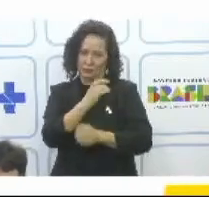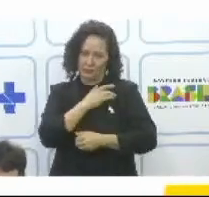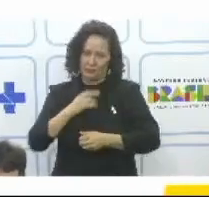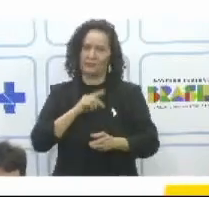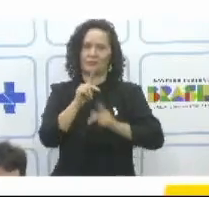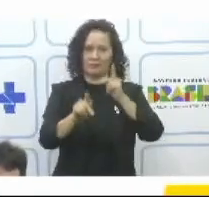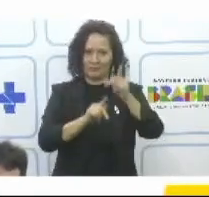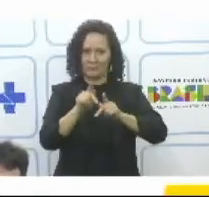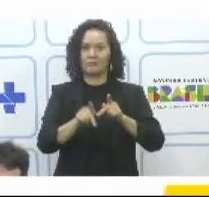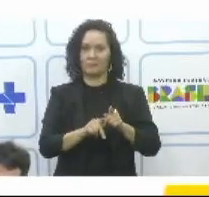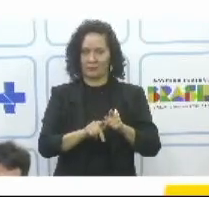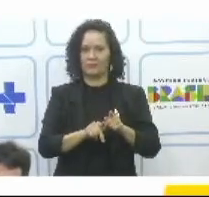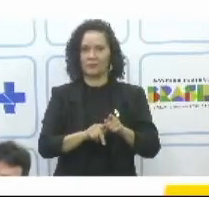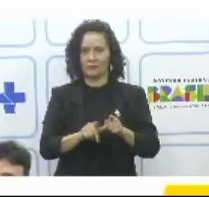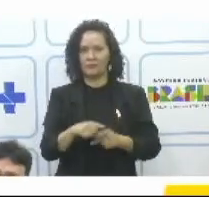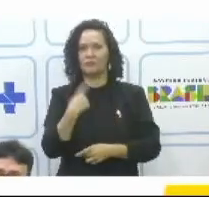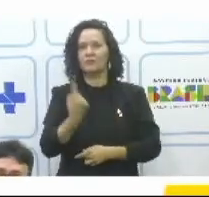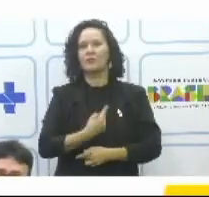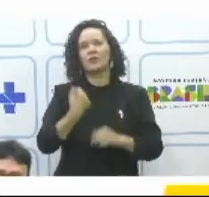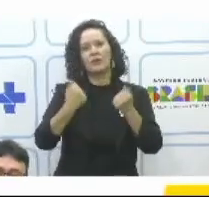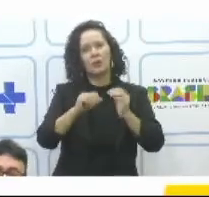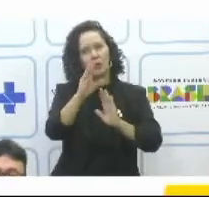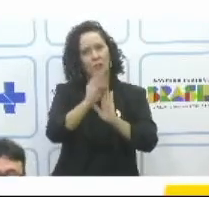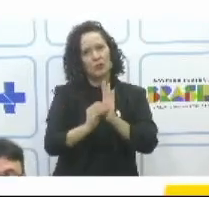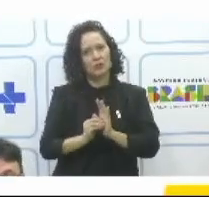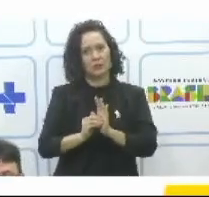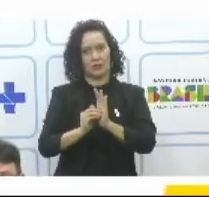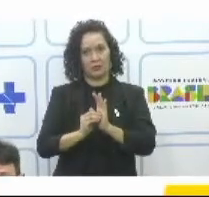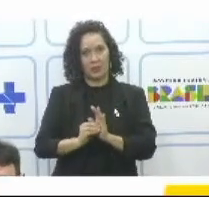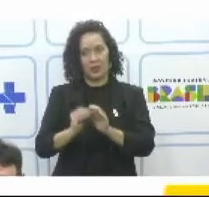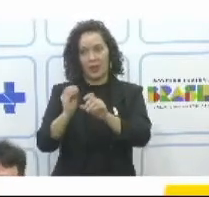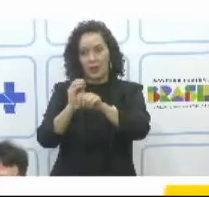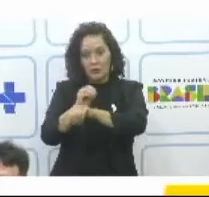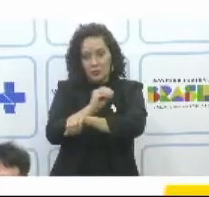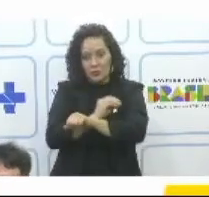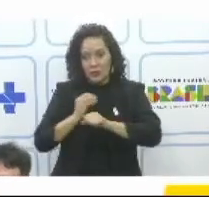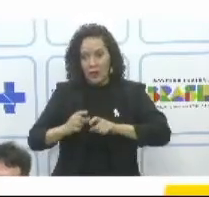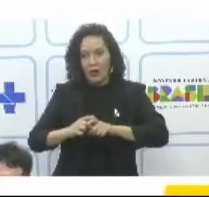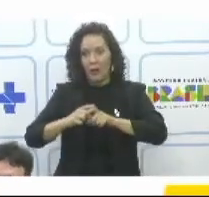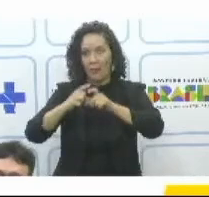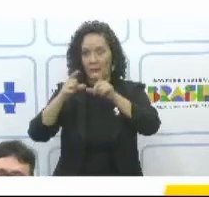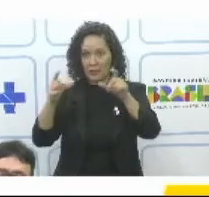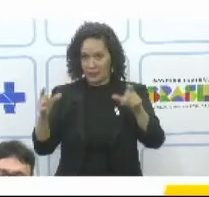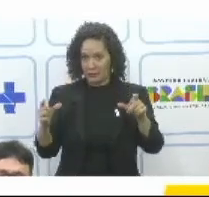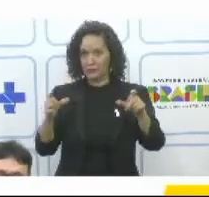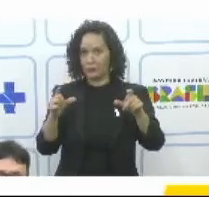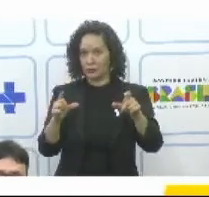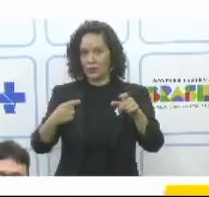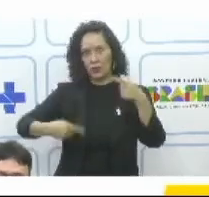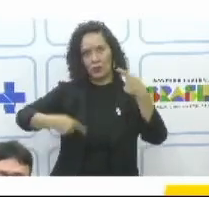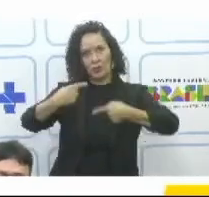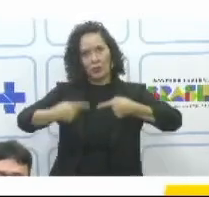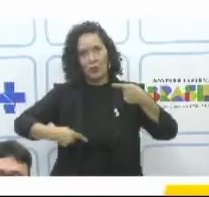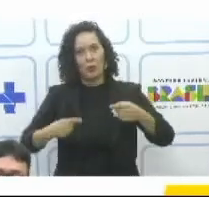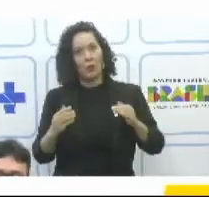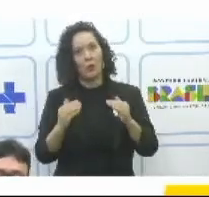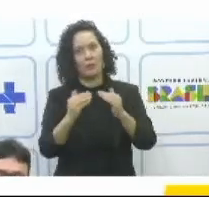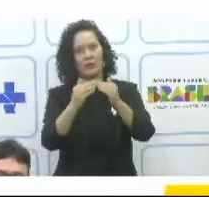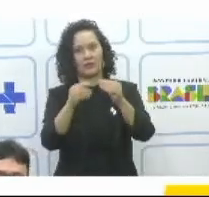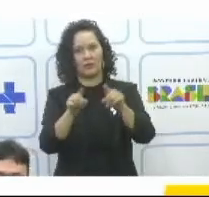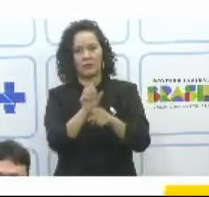também, a gente precisa de um modelo ampliado de cuidado, né, que vá dialogar com as